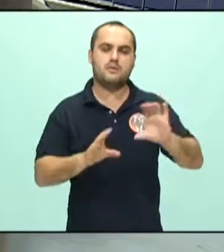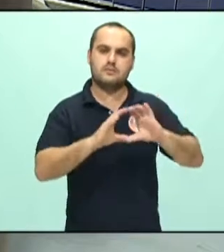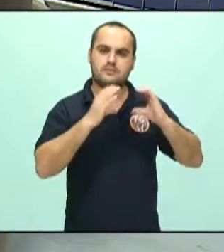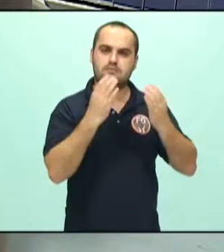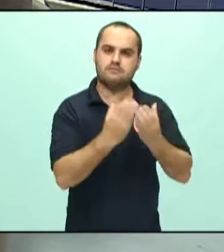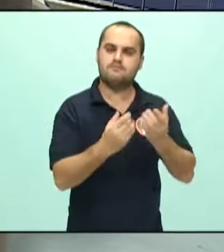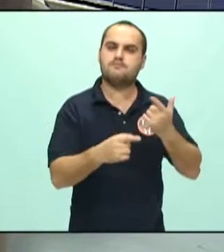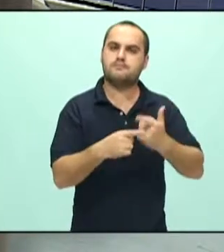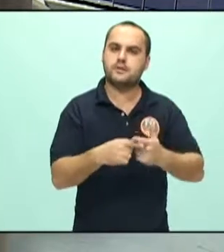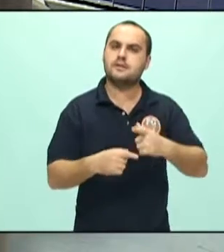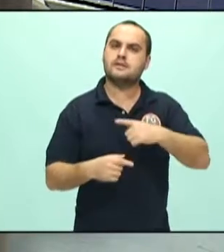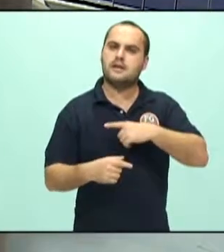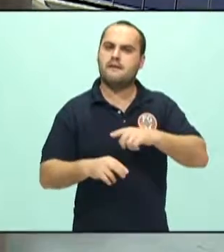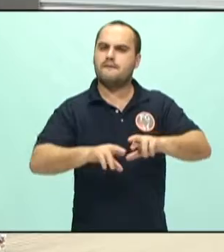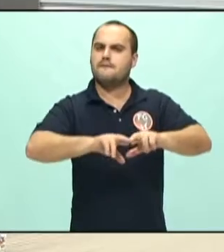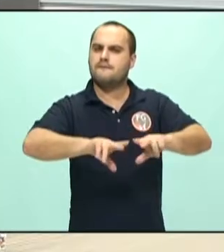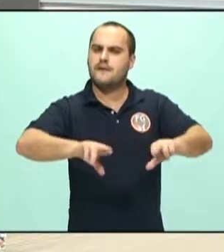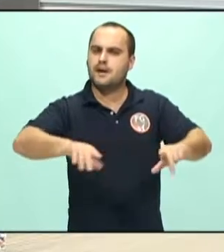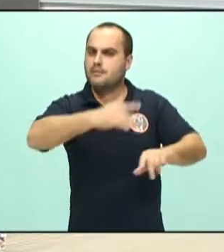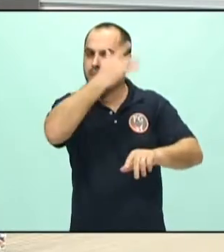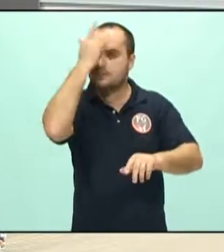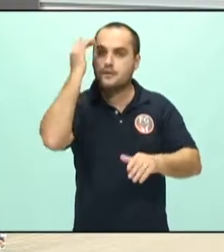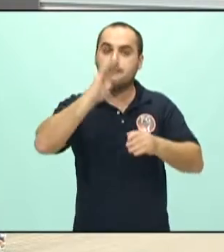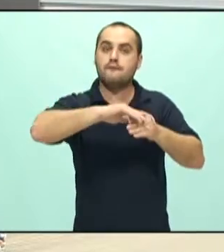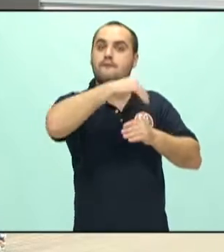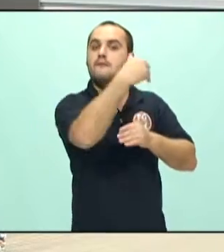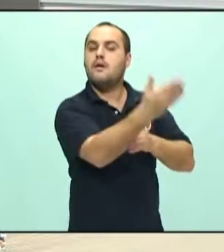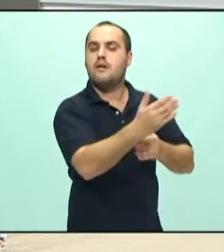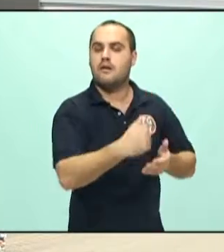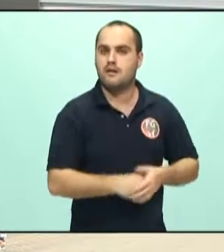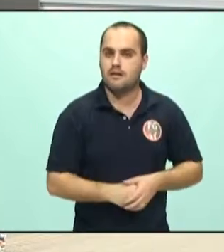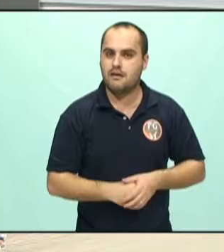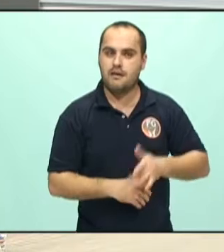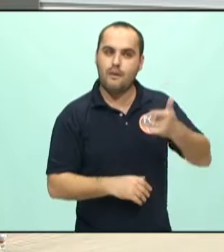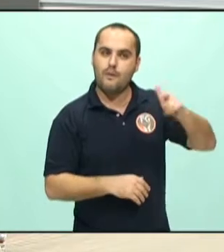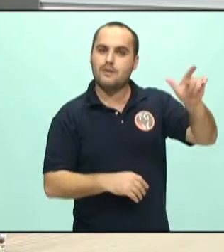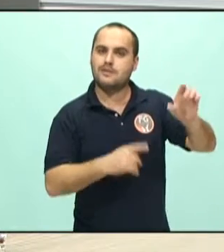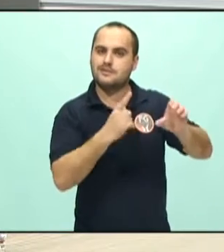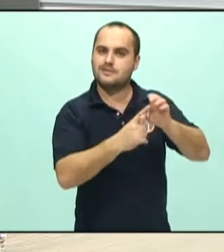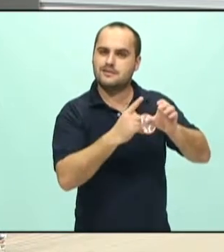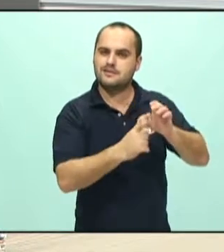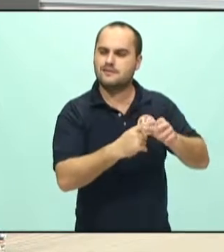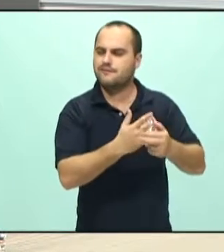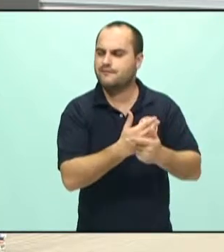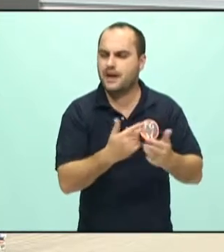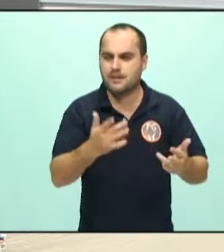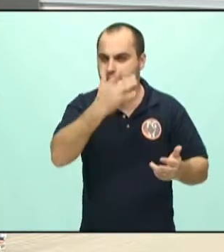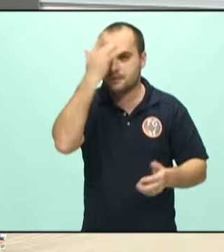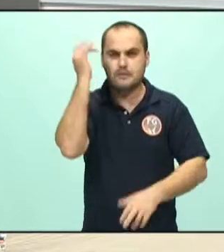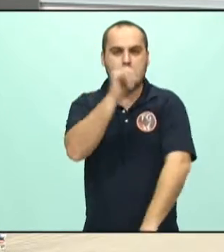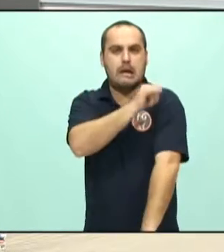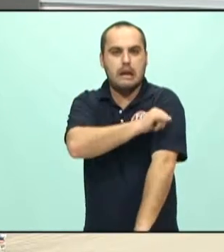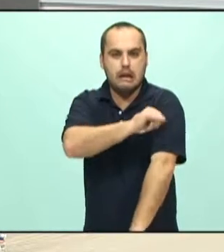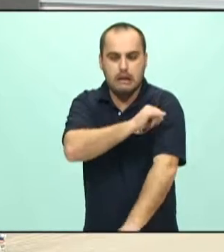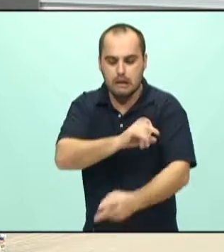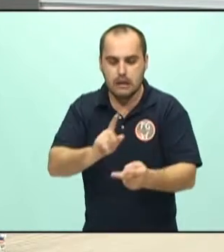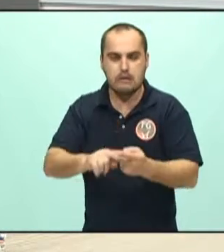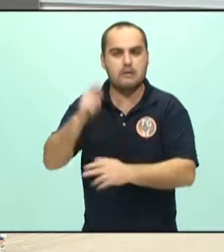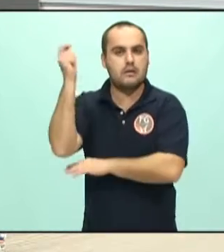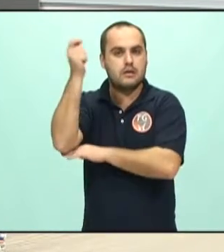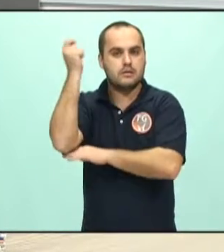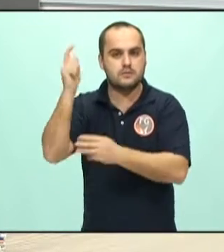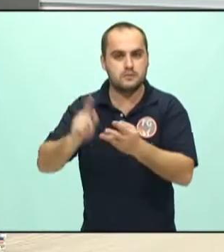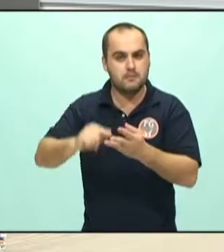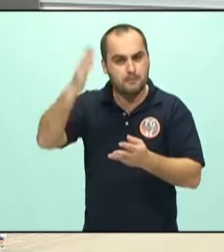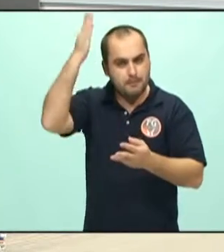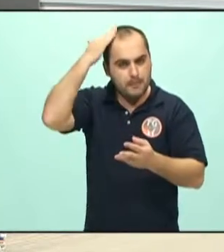tivemos muitos visitantes de fora nós tivemos muitos turistas né eu via muitas pessoas do rio de janeiro do rio grande do sul do paraná